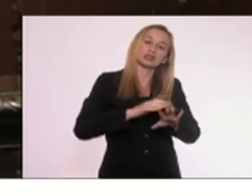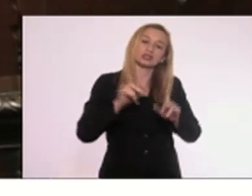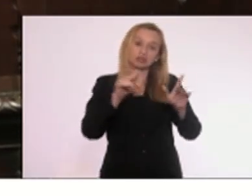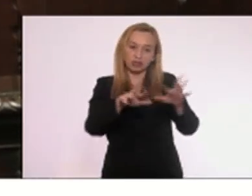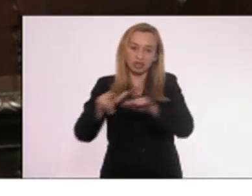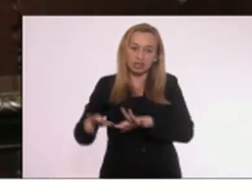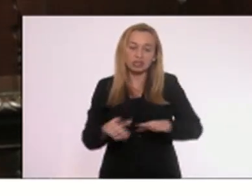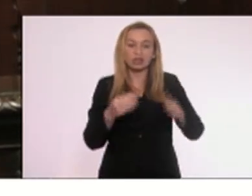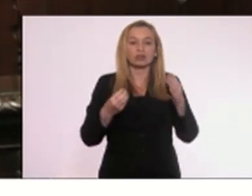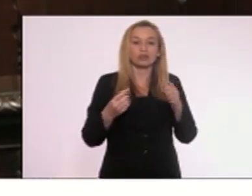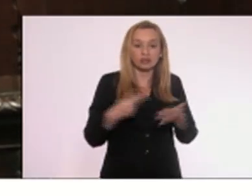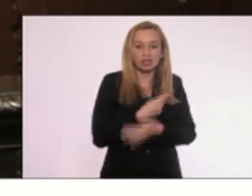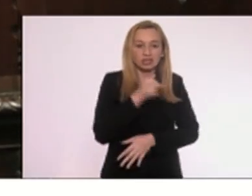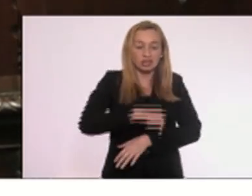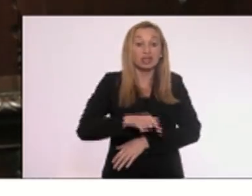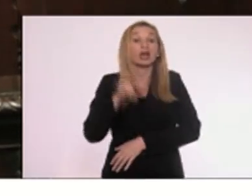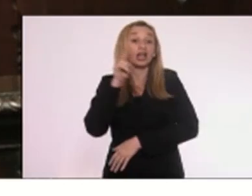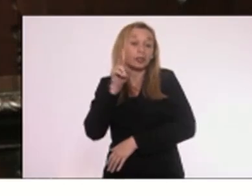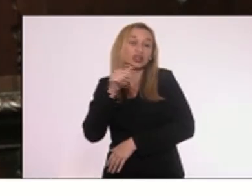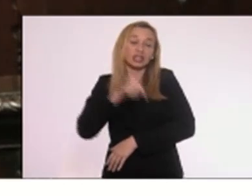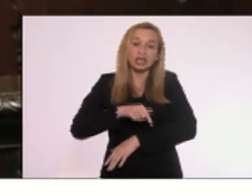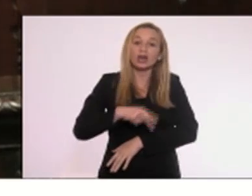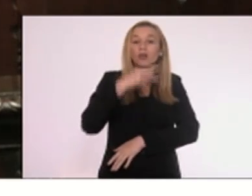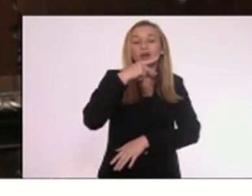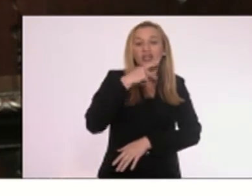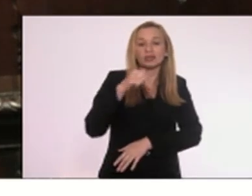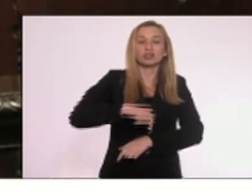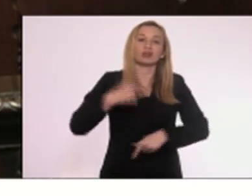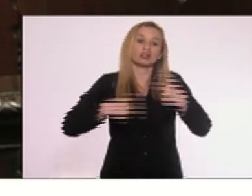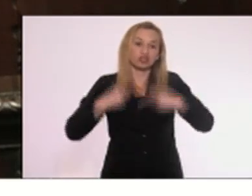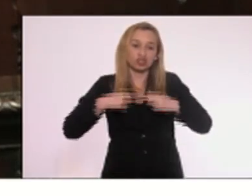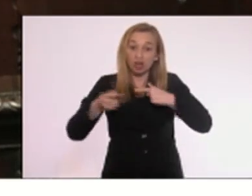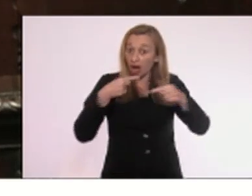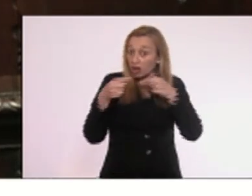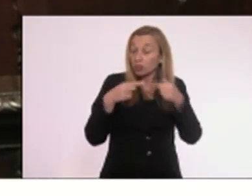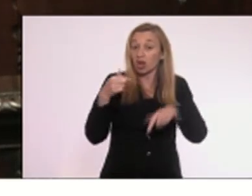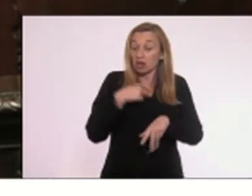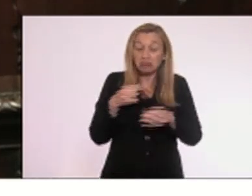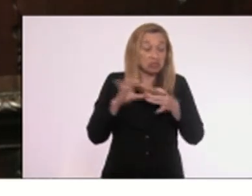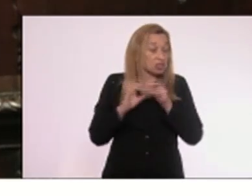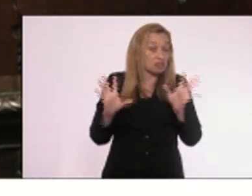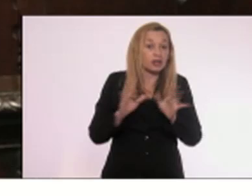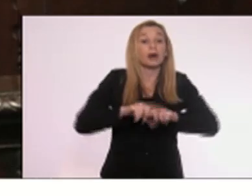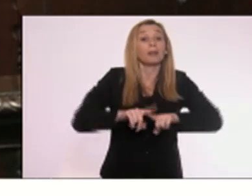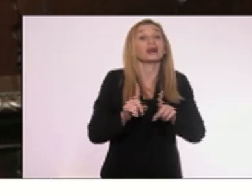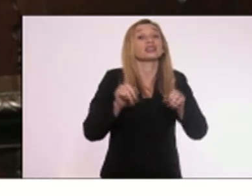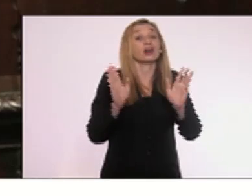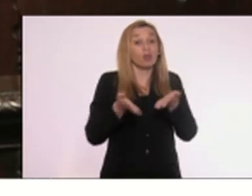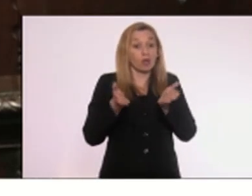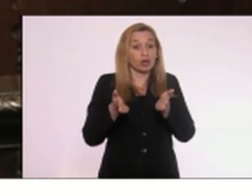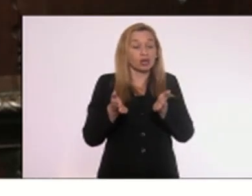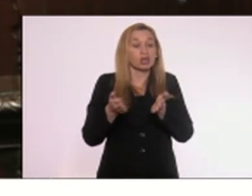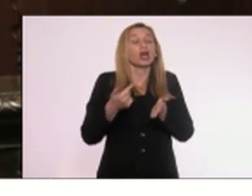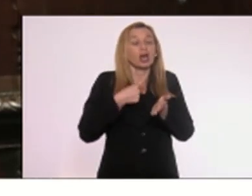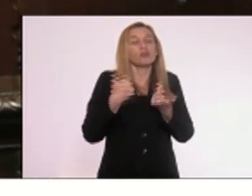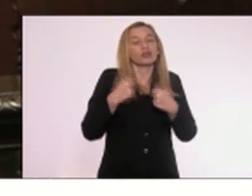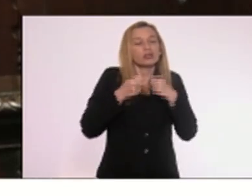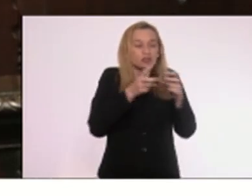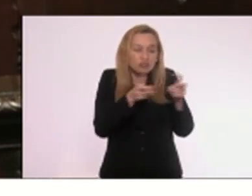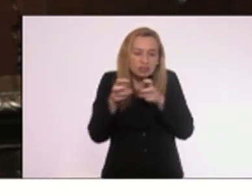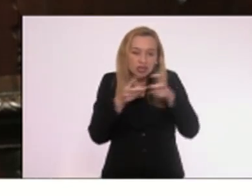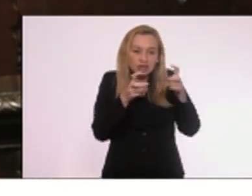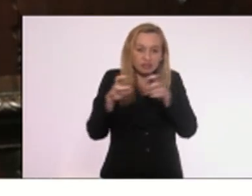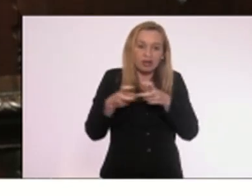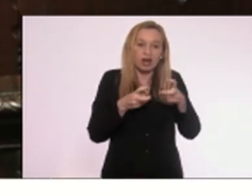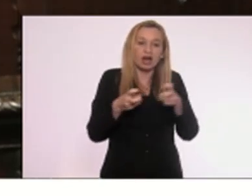plenário, lembrando que aqui é o parlamento, aqui é o lugar do diálogo, eu estou aberto ao diálogo. Agora, eu preciso observar que